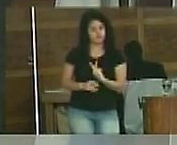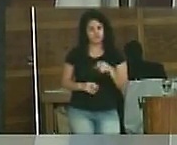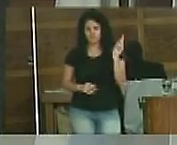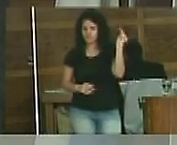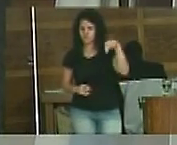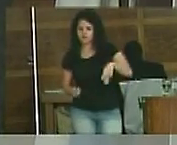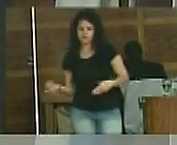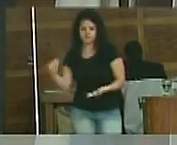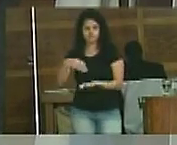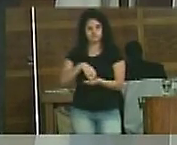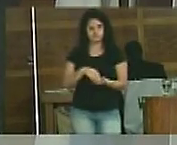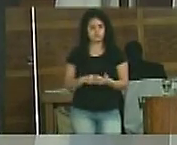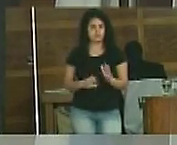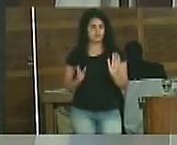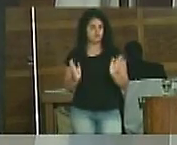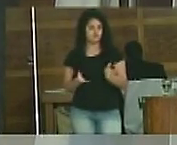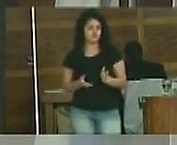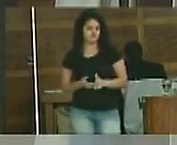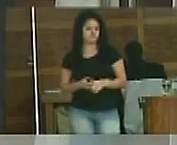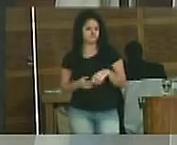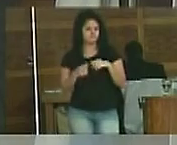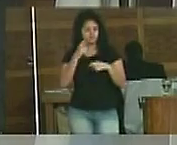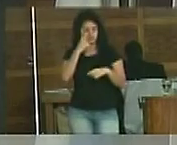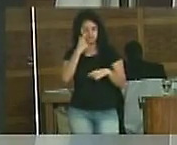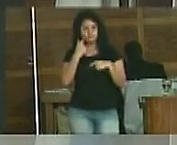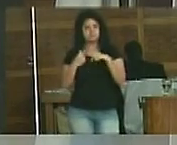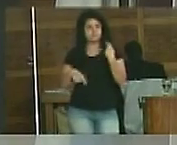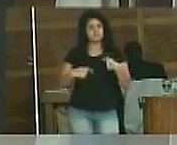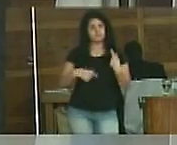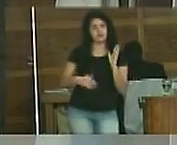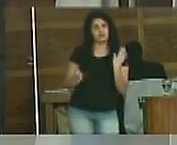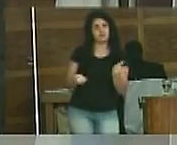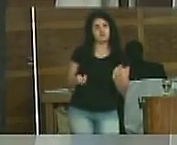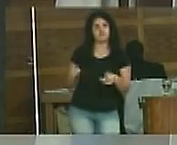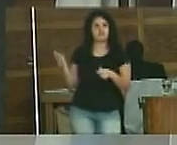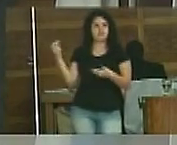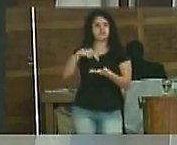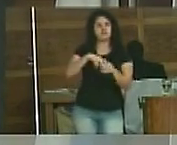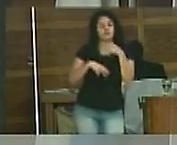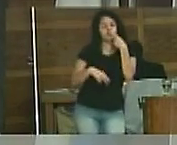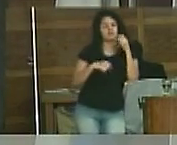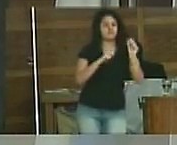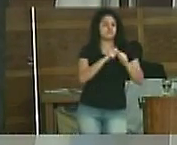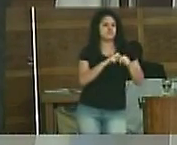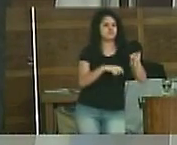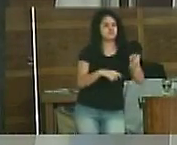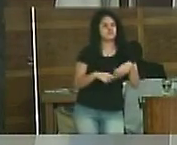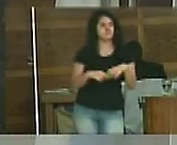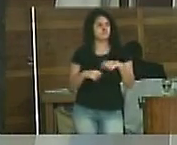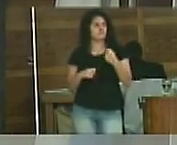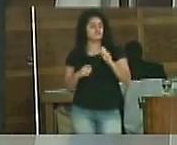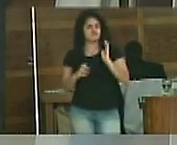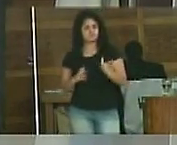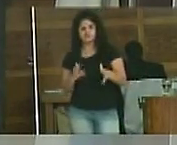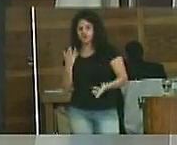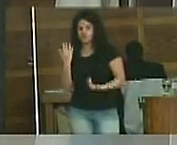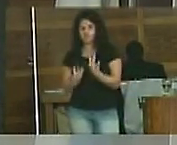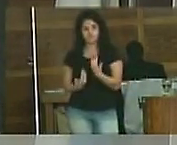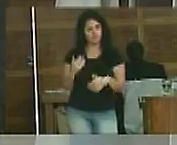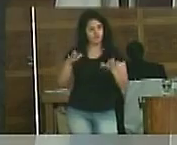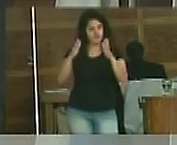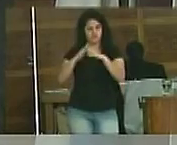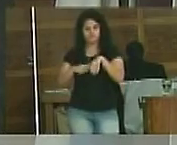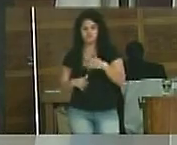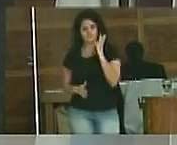vai voltar. Então não adianta demagogia. Candidato ir lá agora, falar que vai fazer isso, mas não adianta mais. Já destruiu um prédio lindo